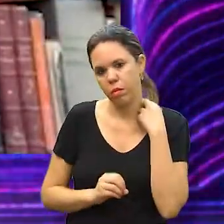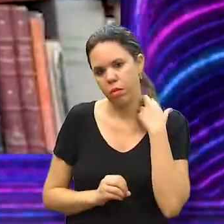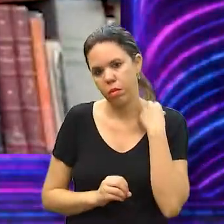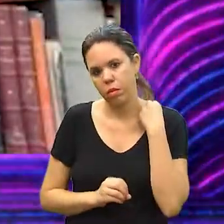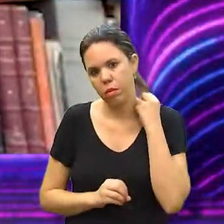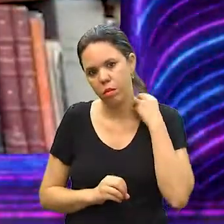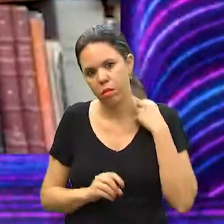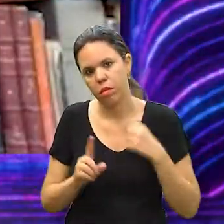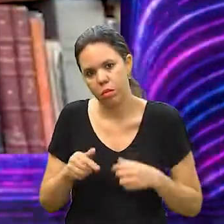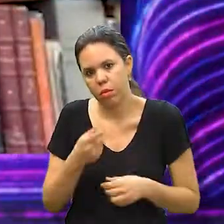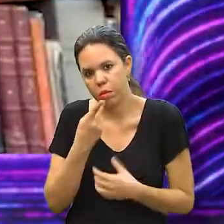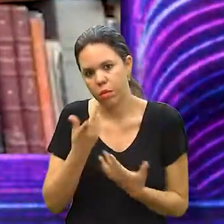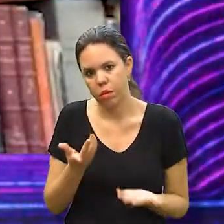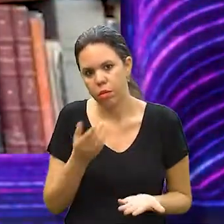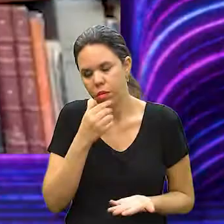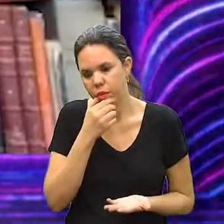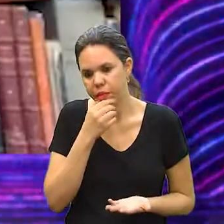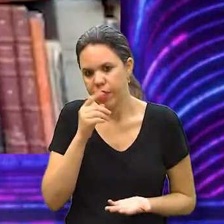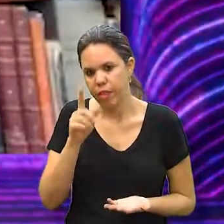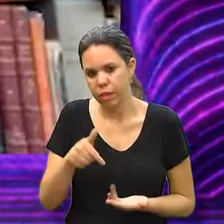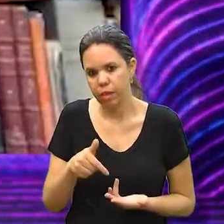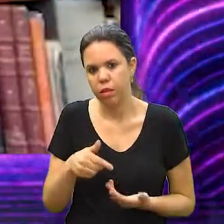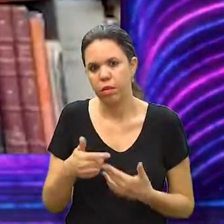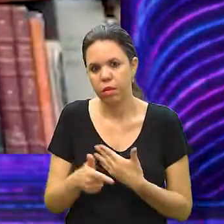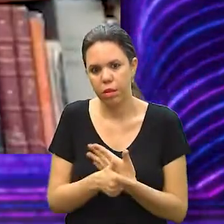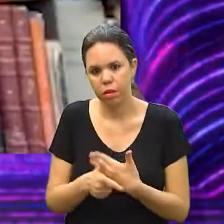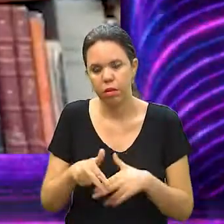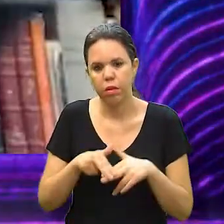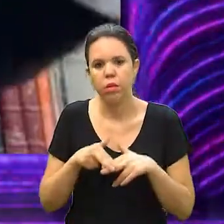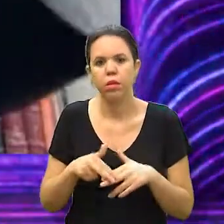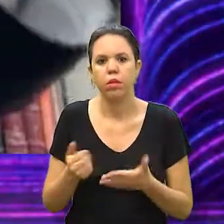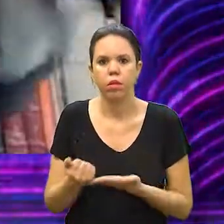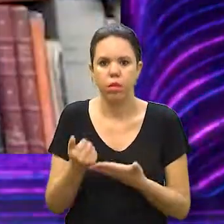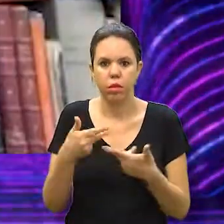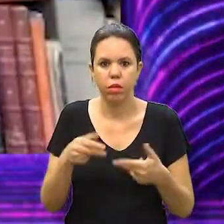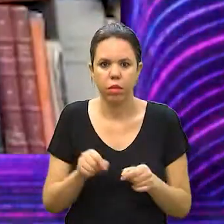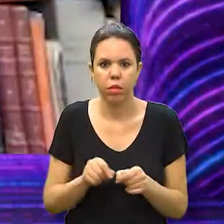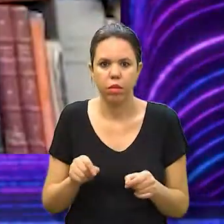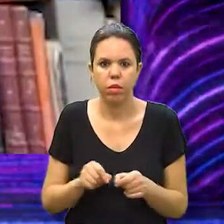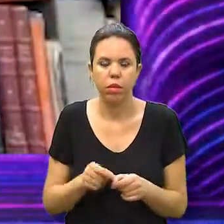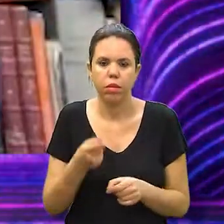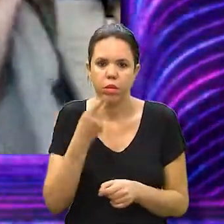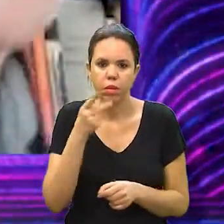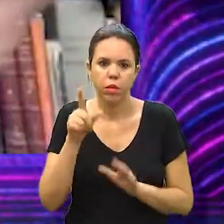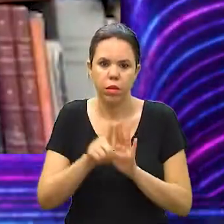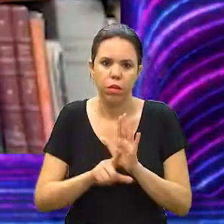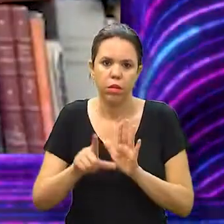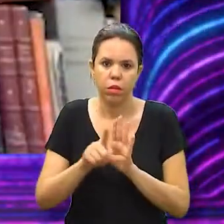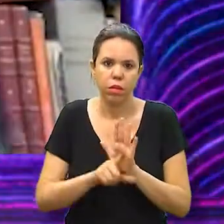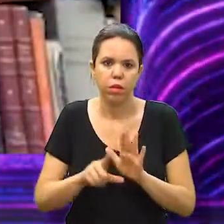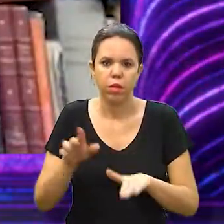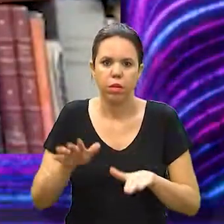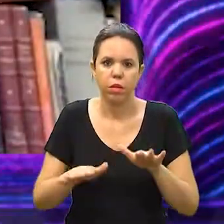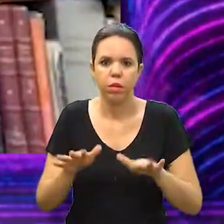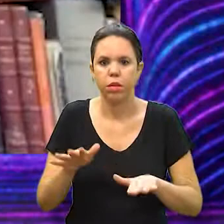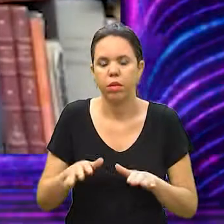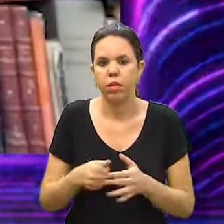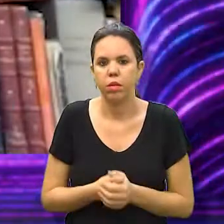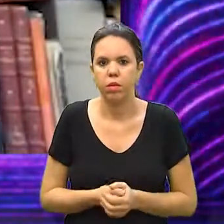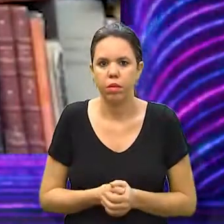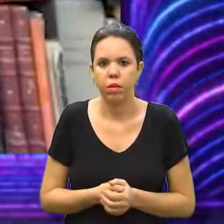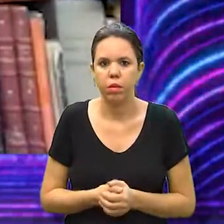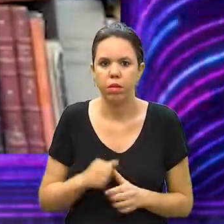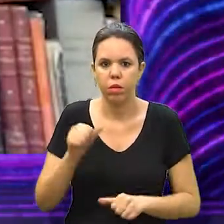mas, digamos, é uma função colateral, digamos, da literatura, talvez,